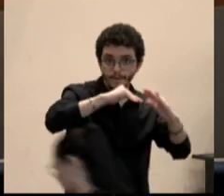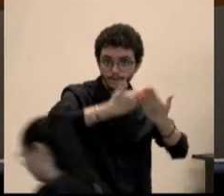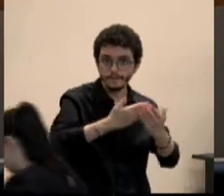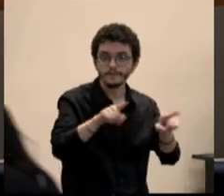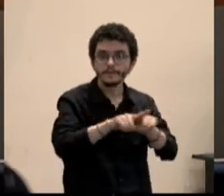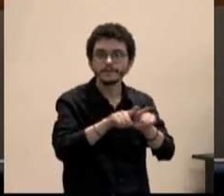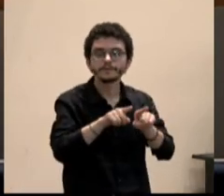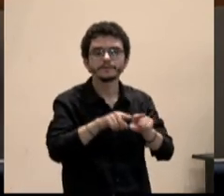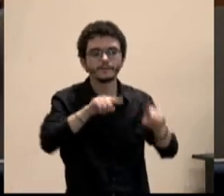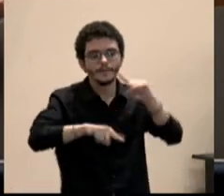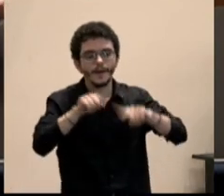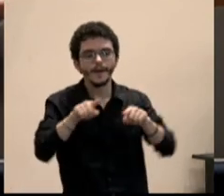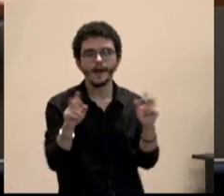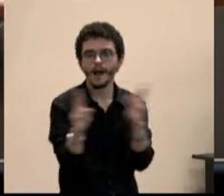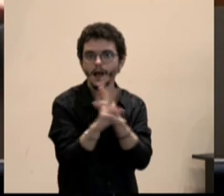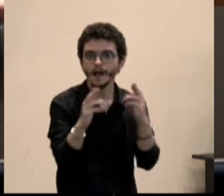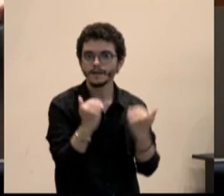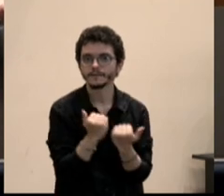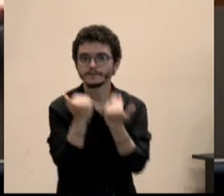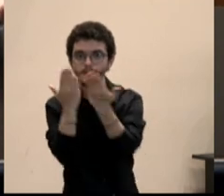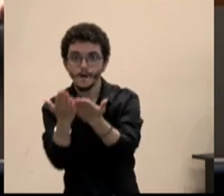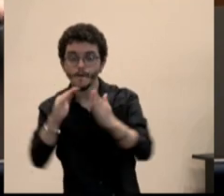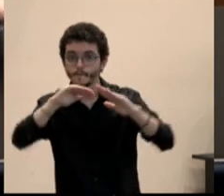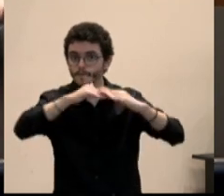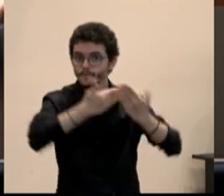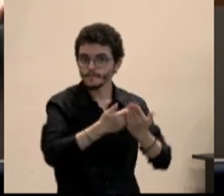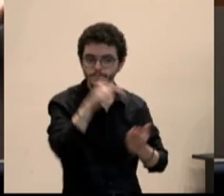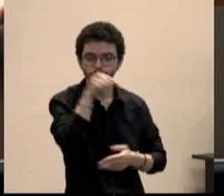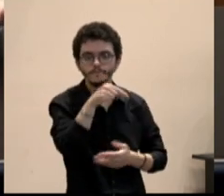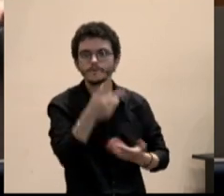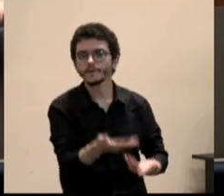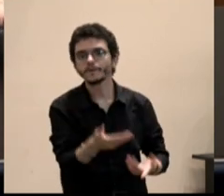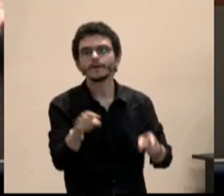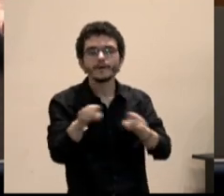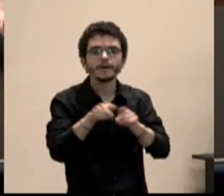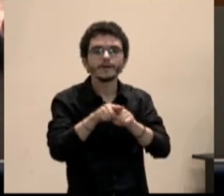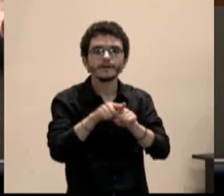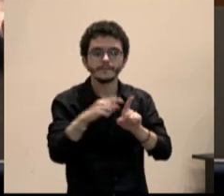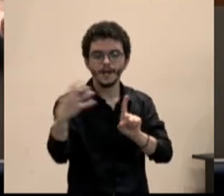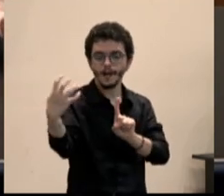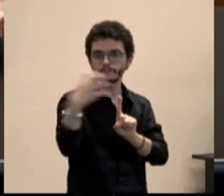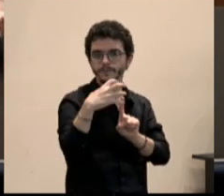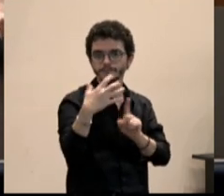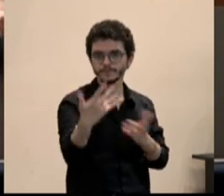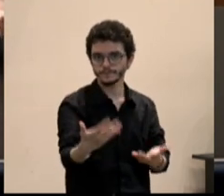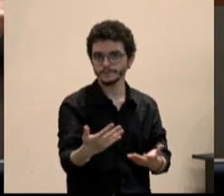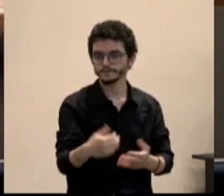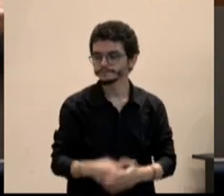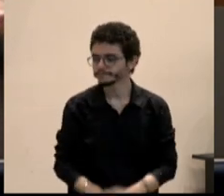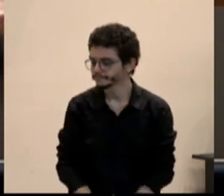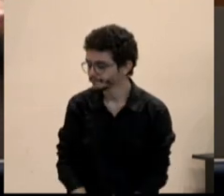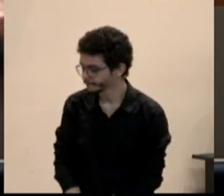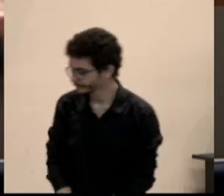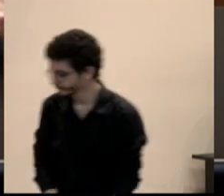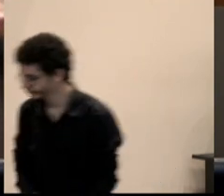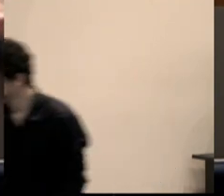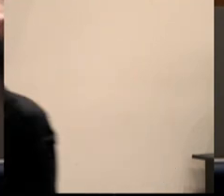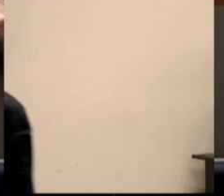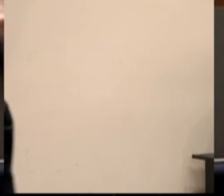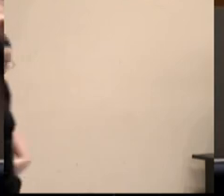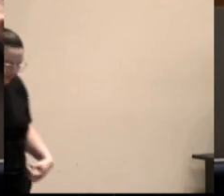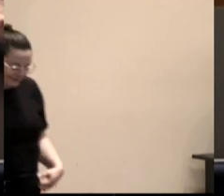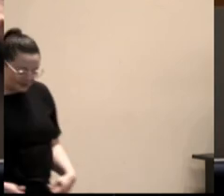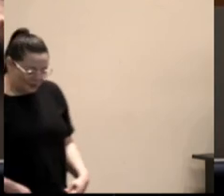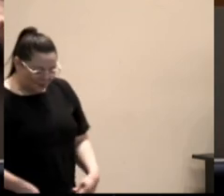envolvidas externamente à escola, que também nos afetam. Assim, é